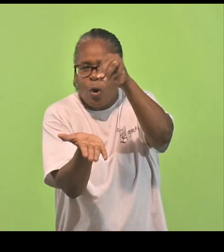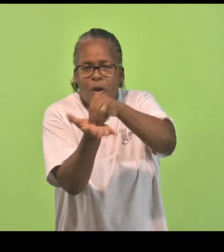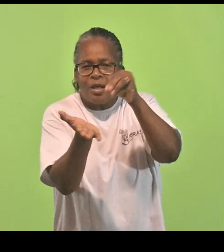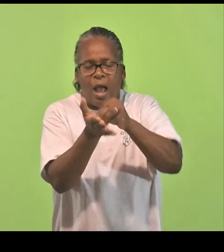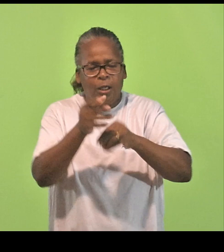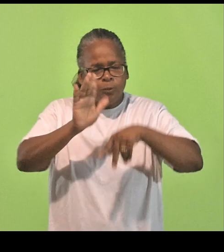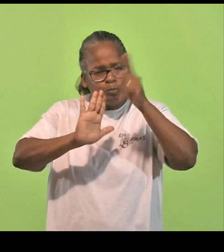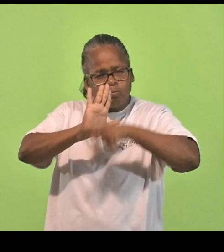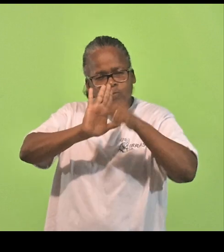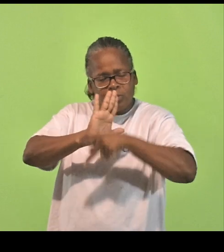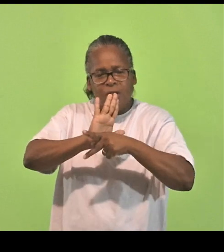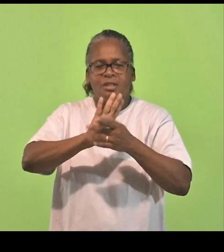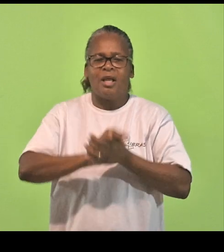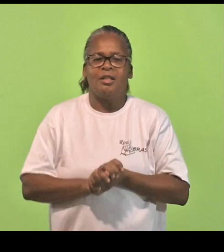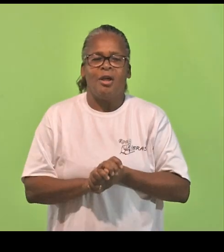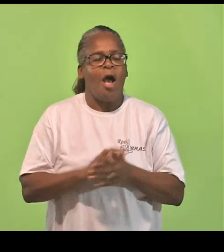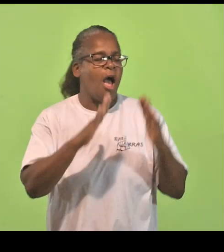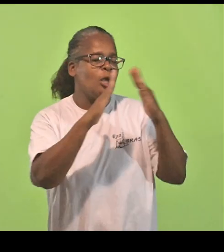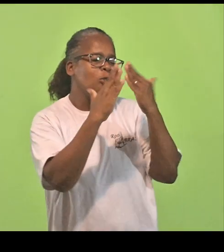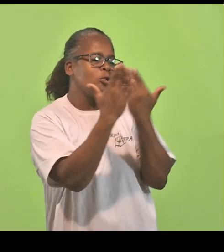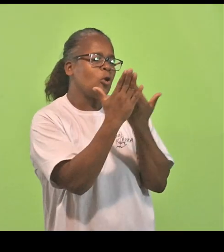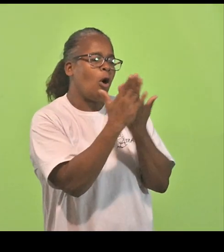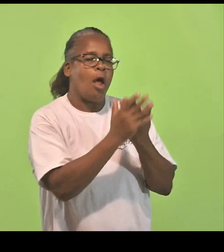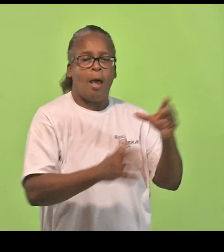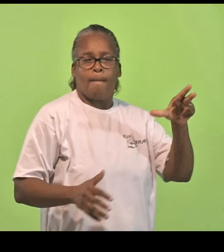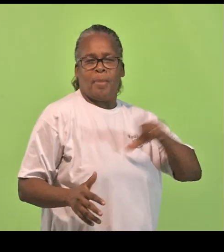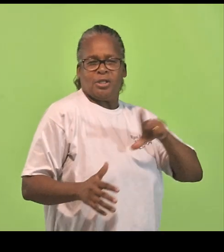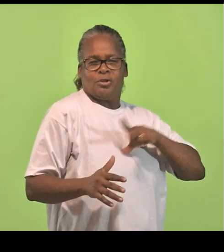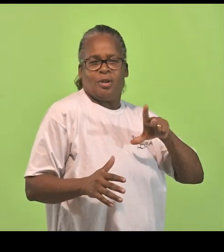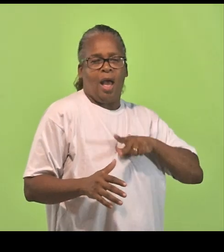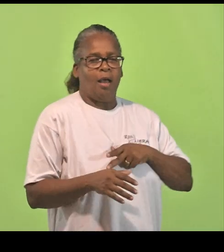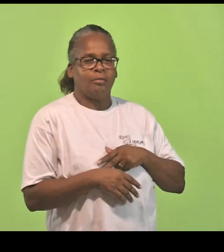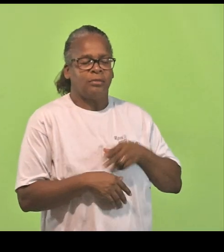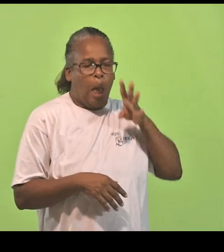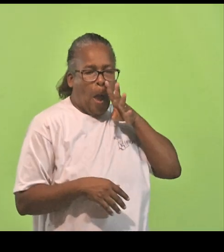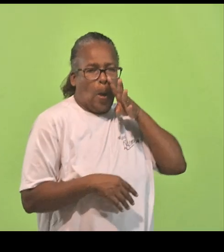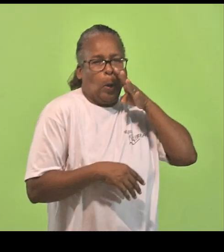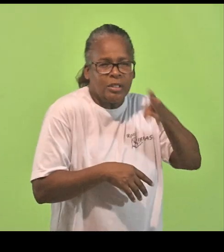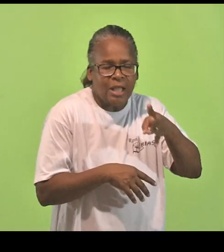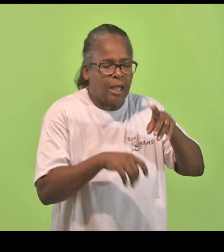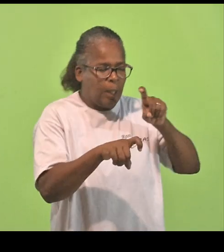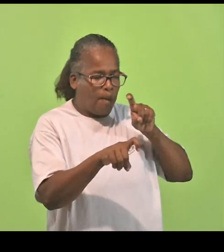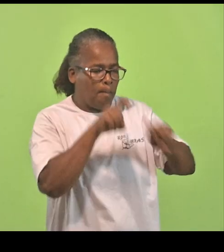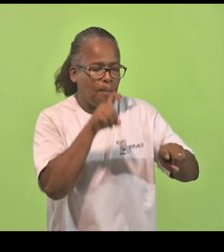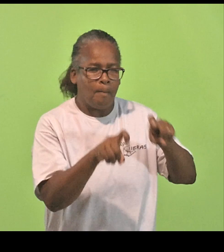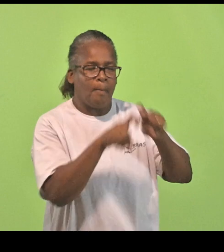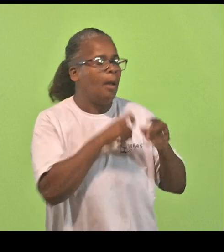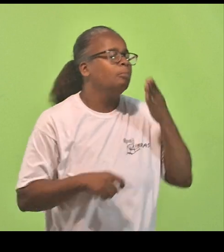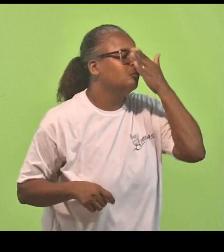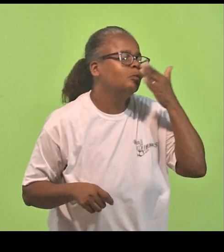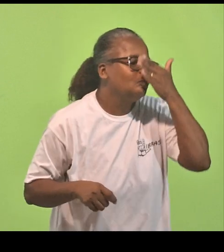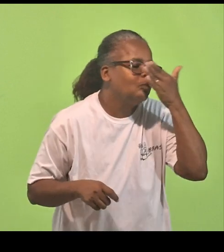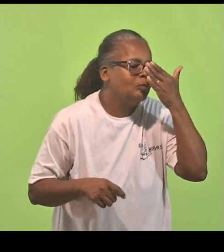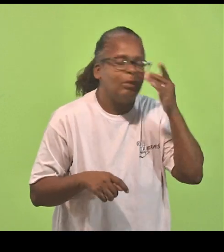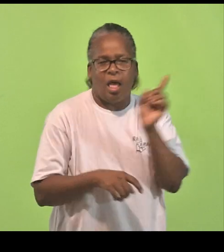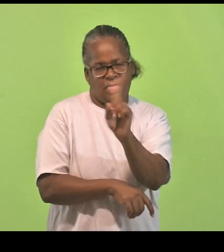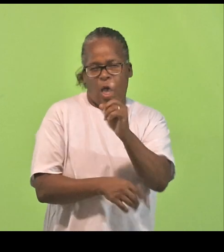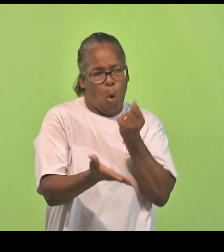frases e palavras como "escola particular é acusada de prostituição", "não compre" e "não se compra